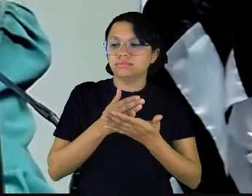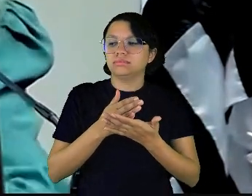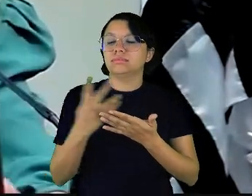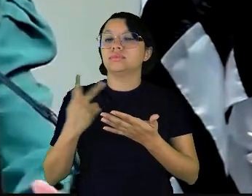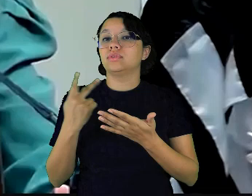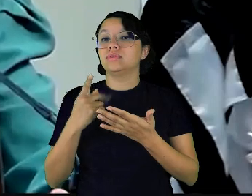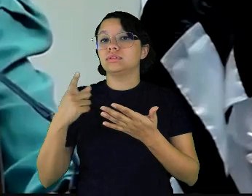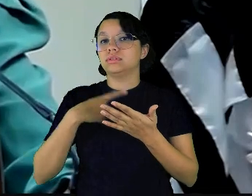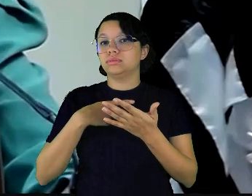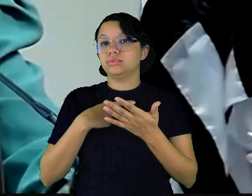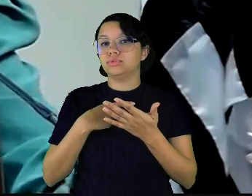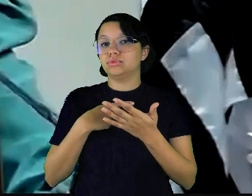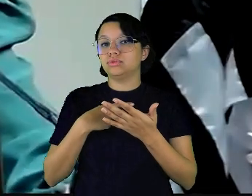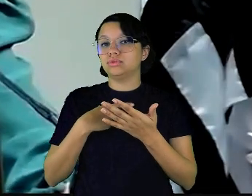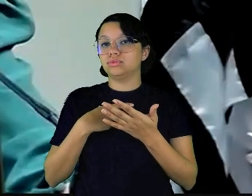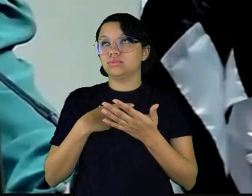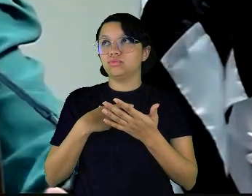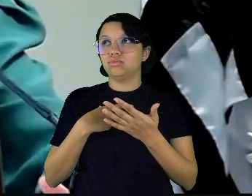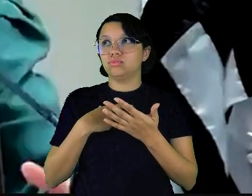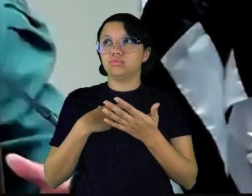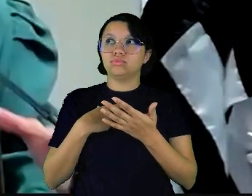nós temos uma